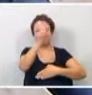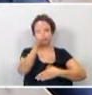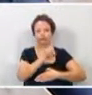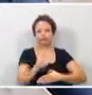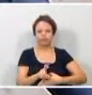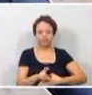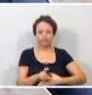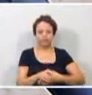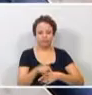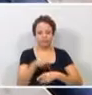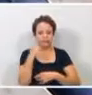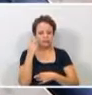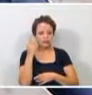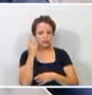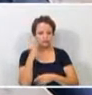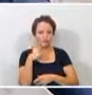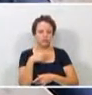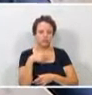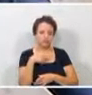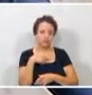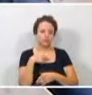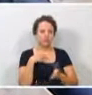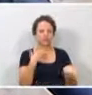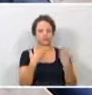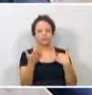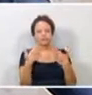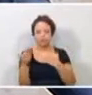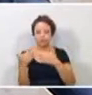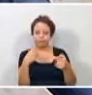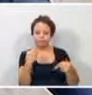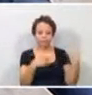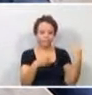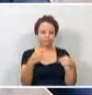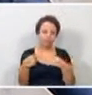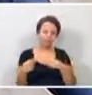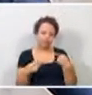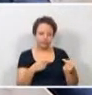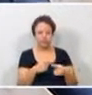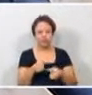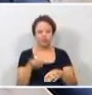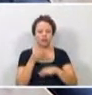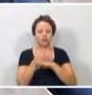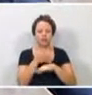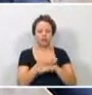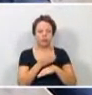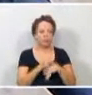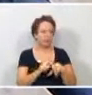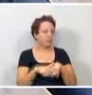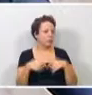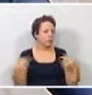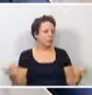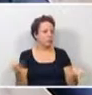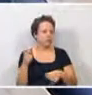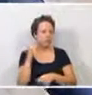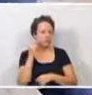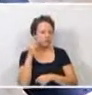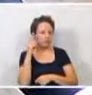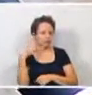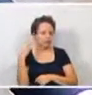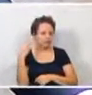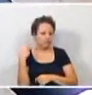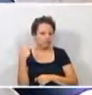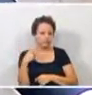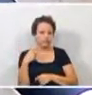que, depois de um longo debate e com a participação da maioria dos vereadores, houve uma mudança